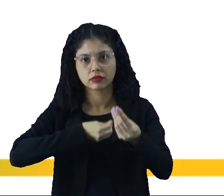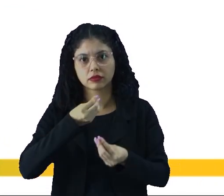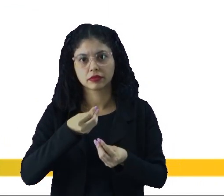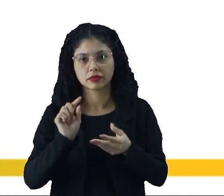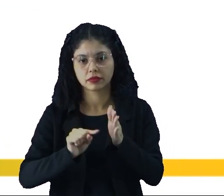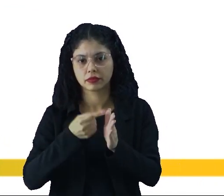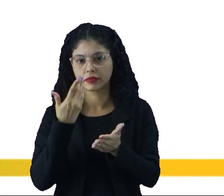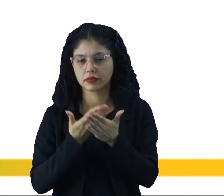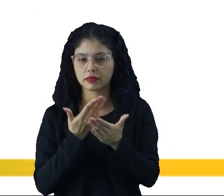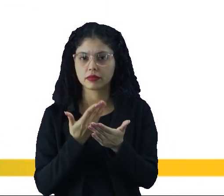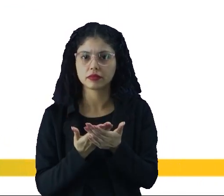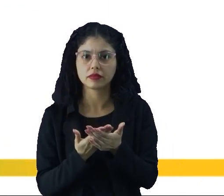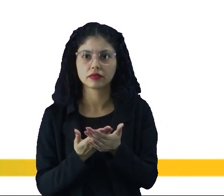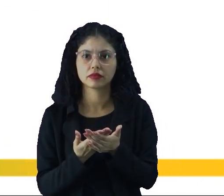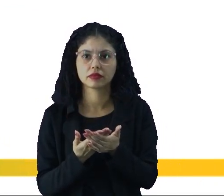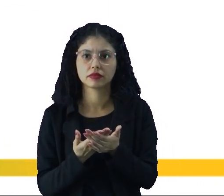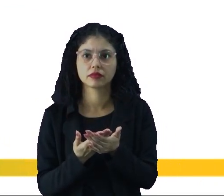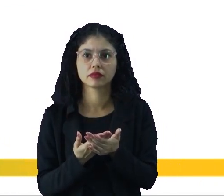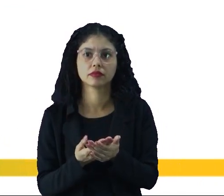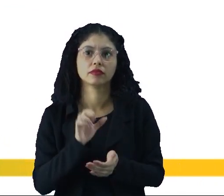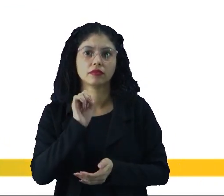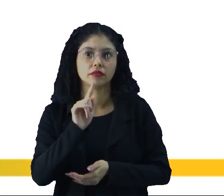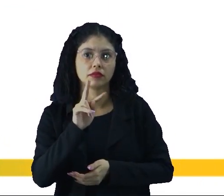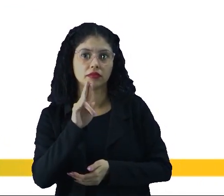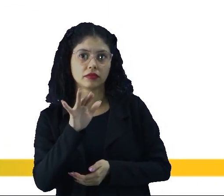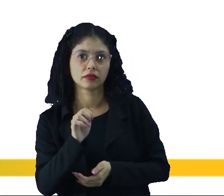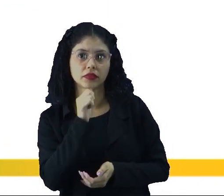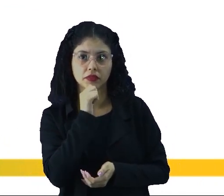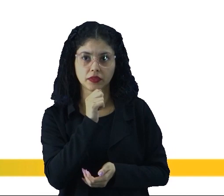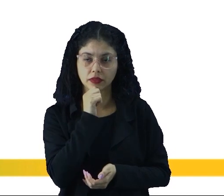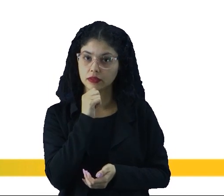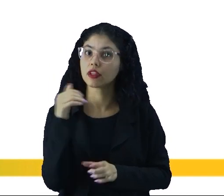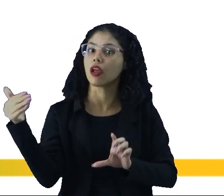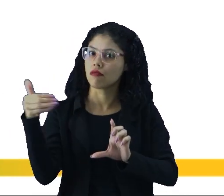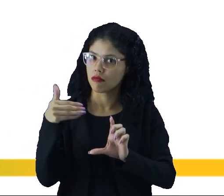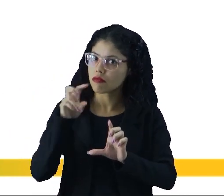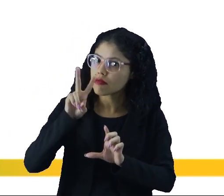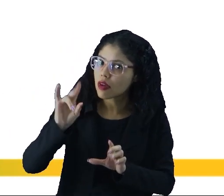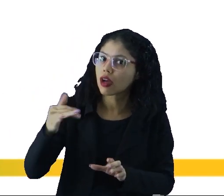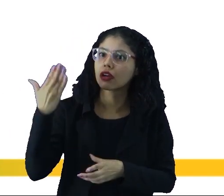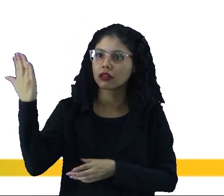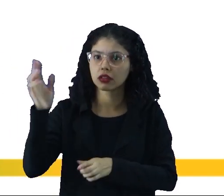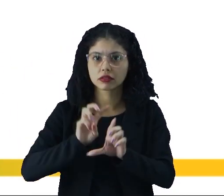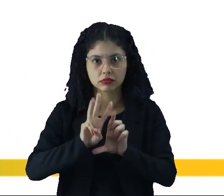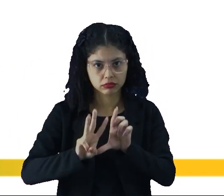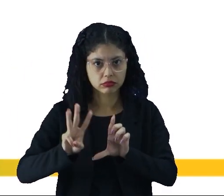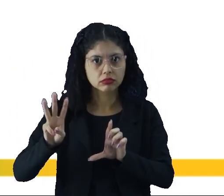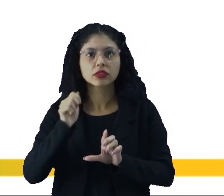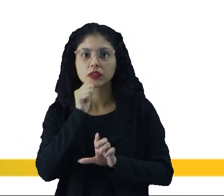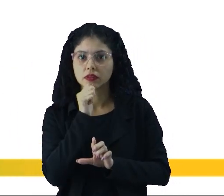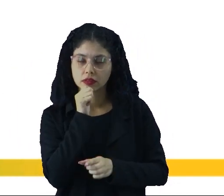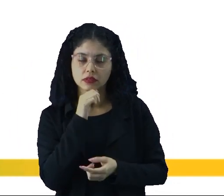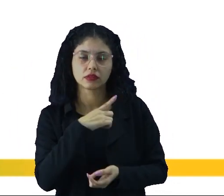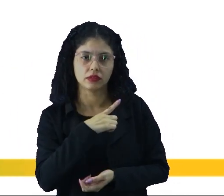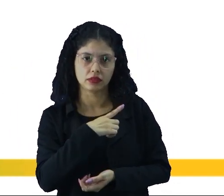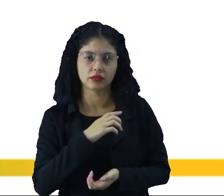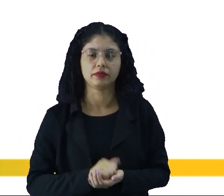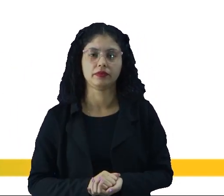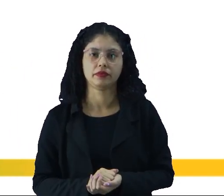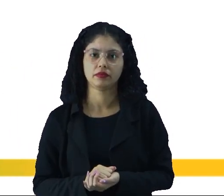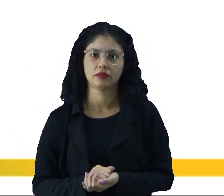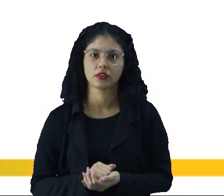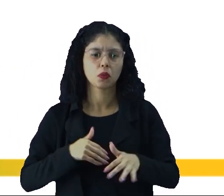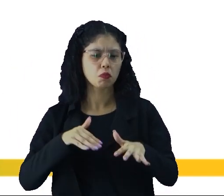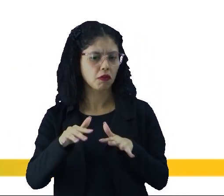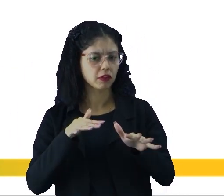como na primeira aula, nós temos aqui um link de um simulador, pessoal. Entre lá, tá? No PhET Simulation. Nós temos simuladores lá para